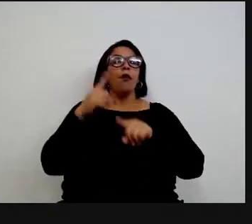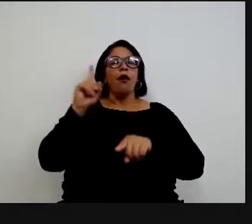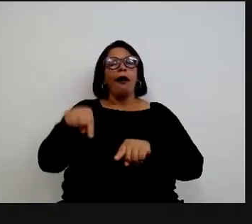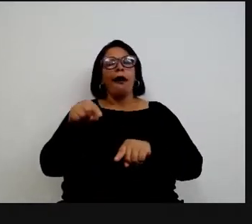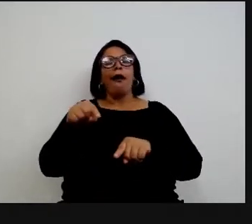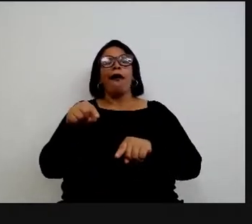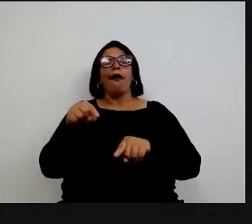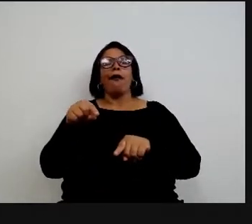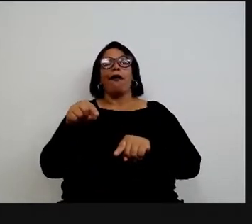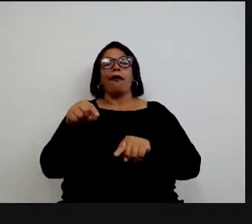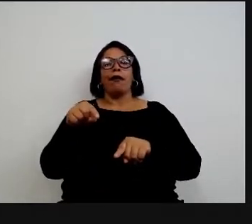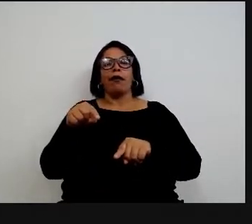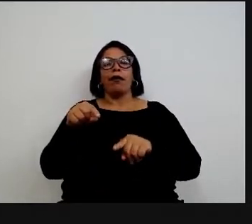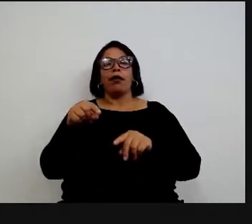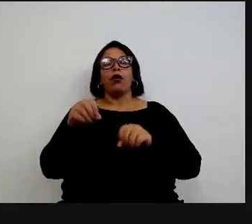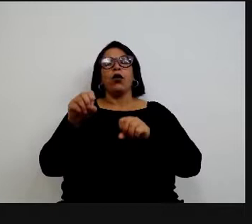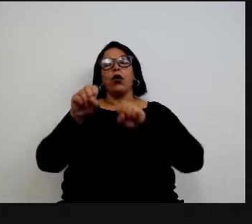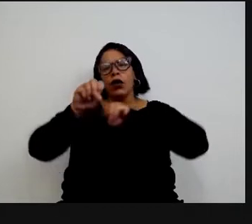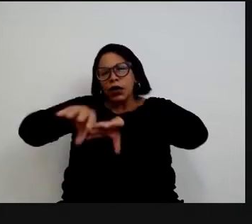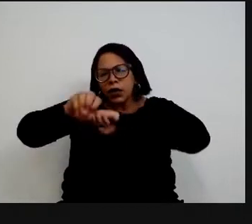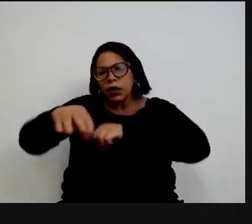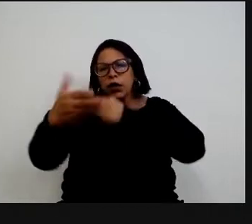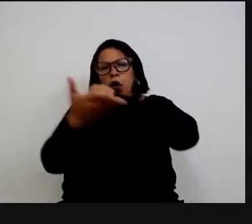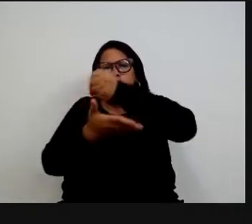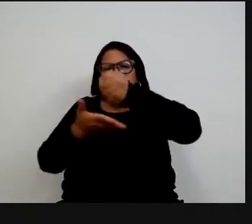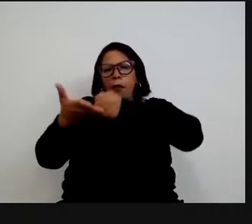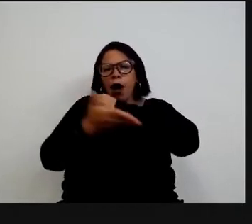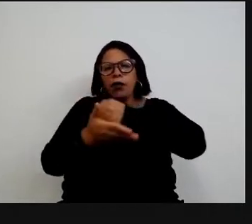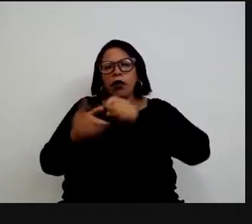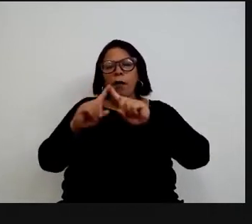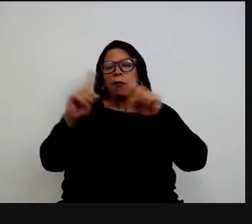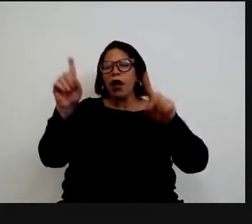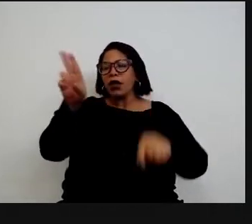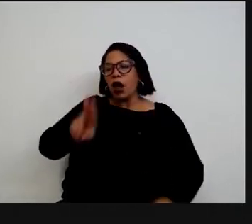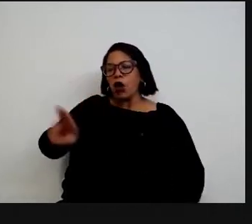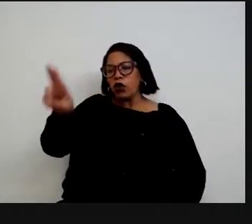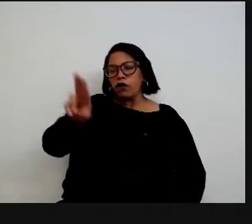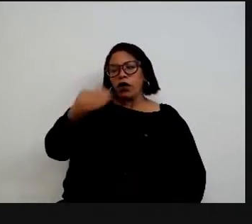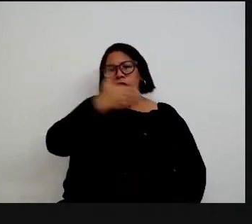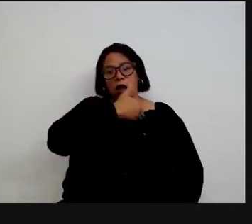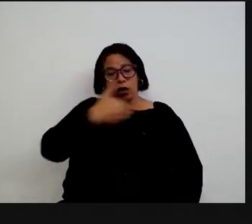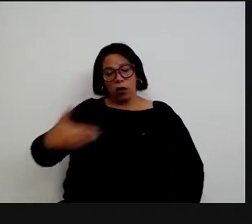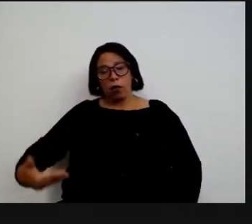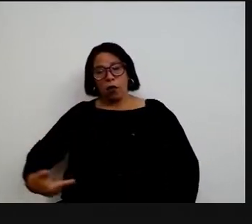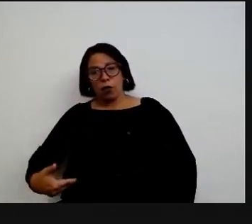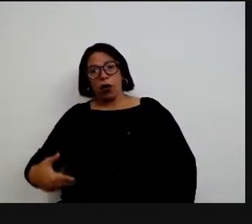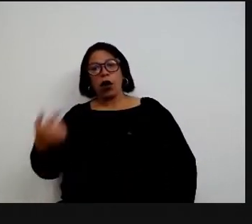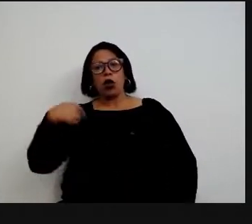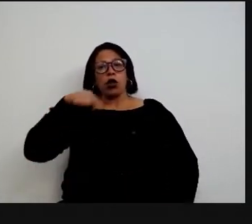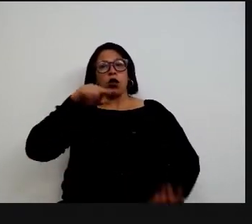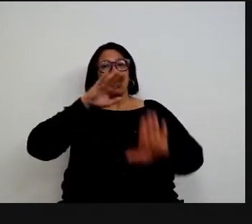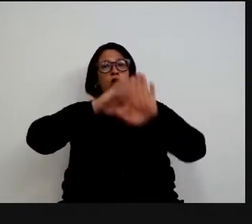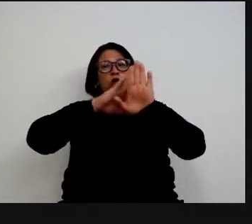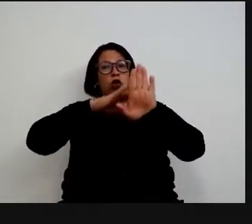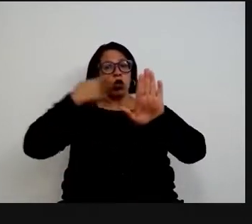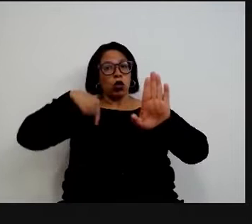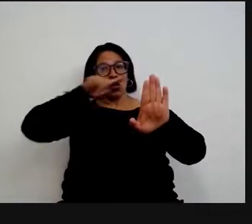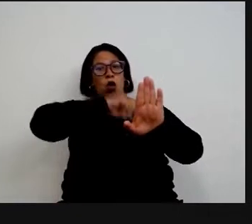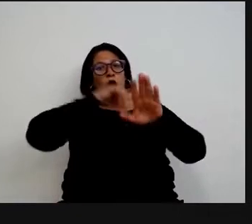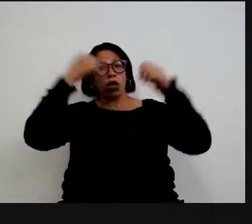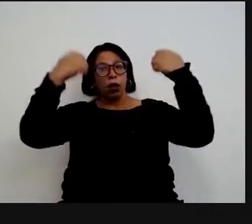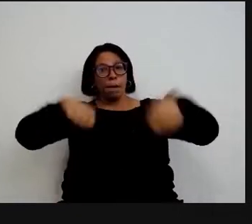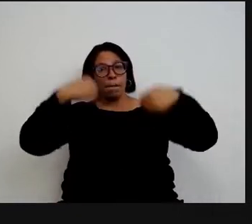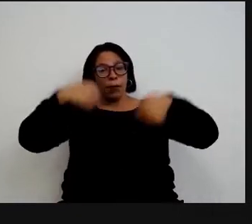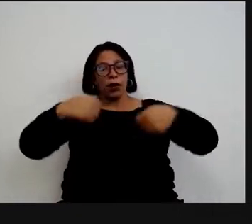lá desde do ensino básico, mas as universidades públicas, portanto, na minha concepção, nós não